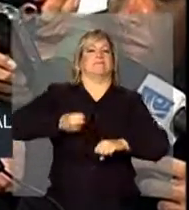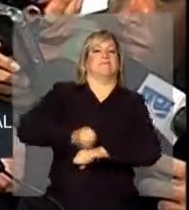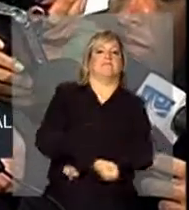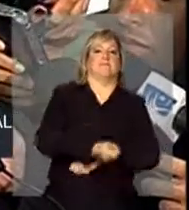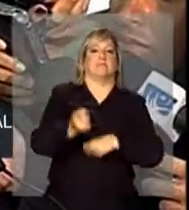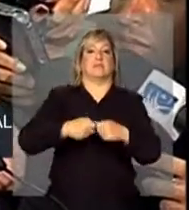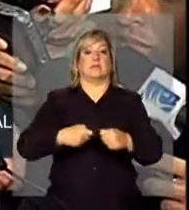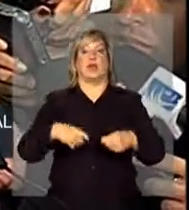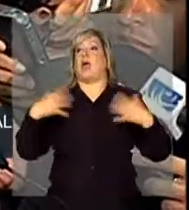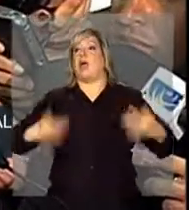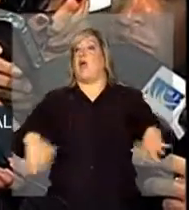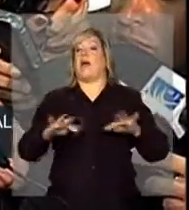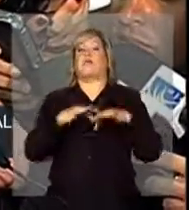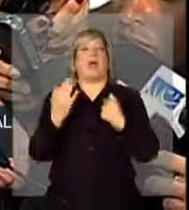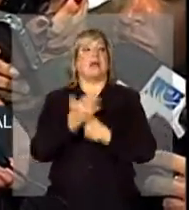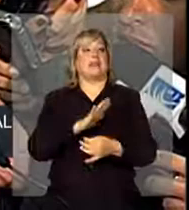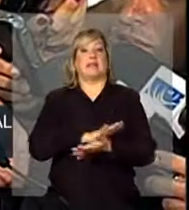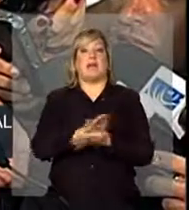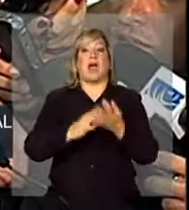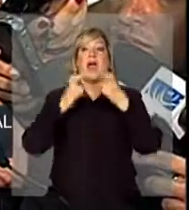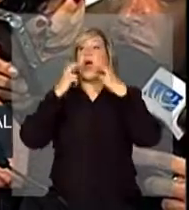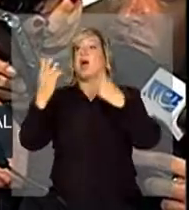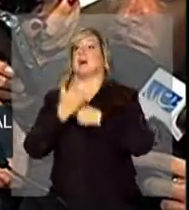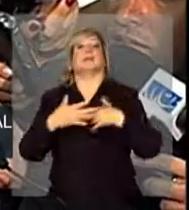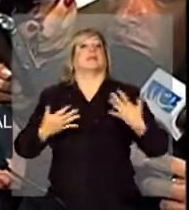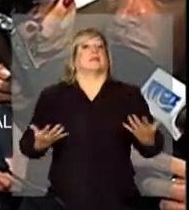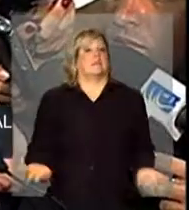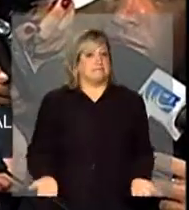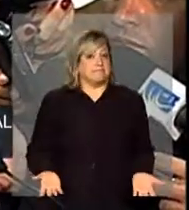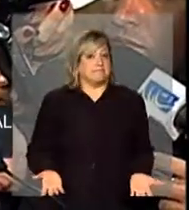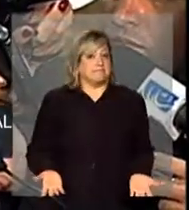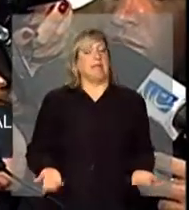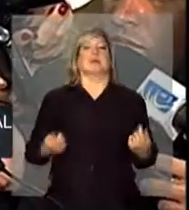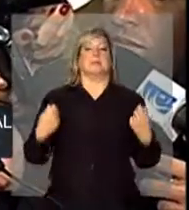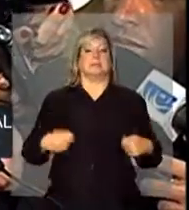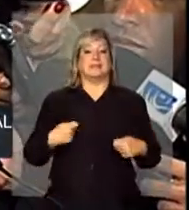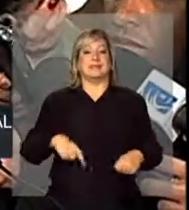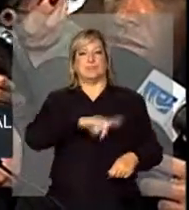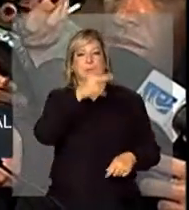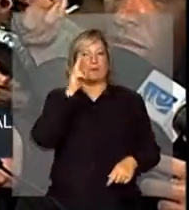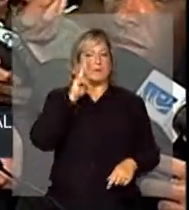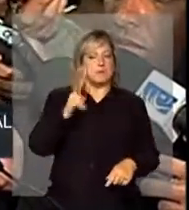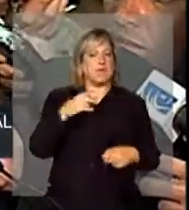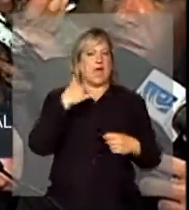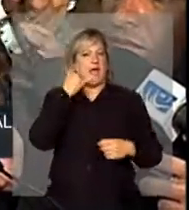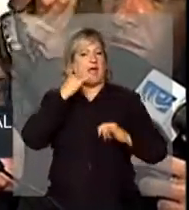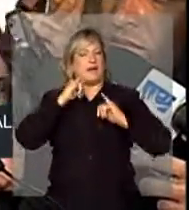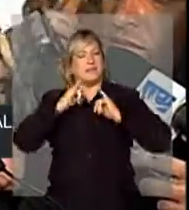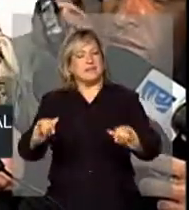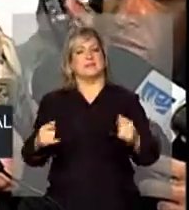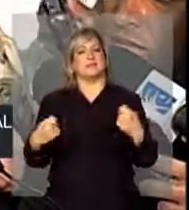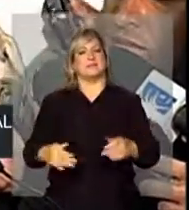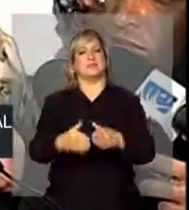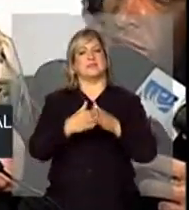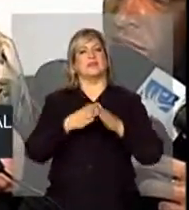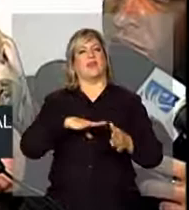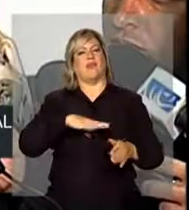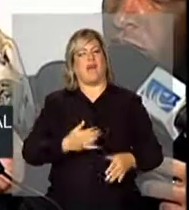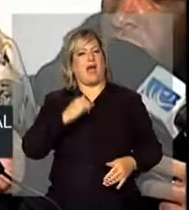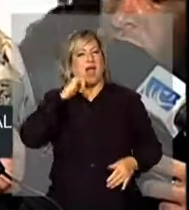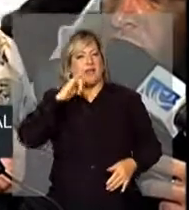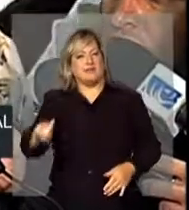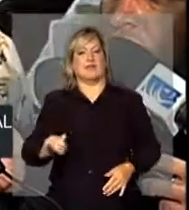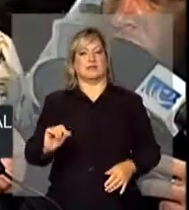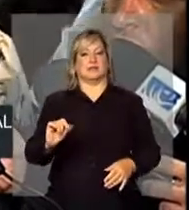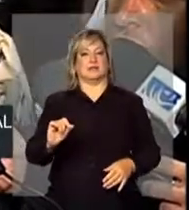não conta com ninguém. A quem é que ela vai gritar socorro? Então, por isso que a denúncia é fundamental. Denunciar, levar o